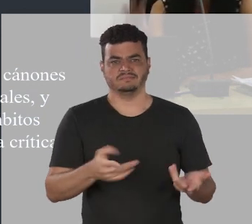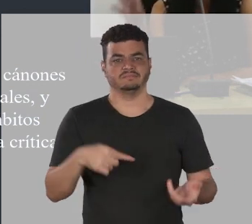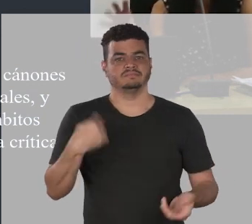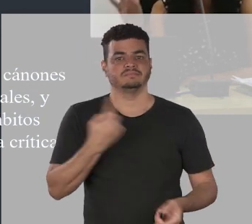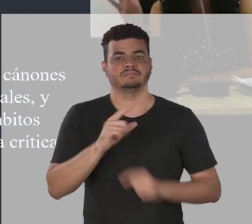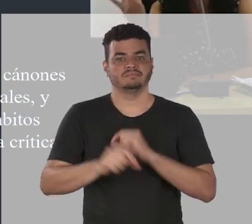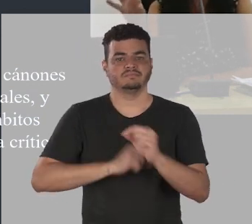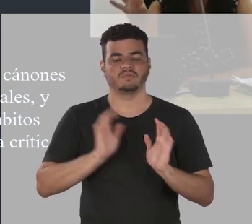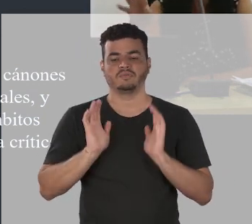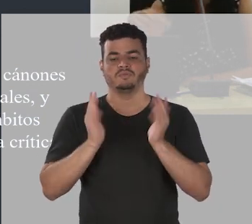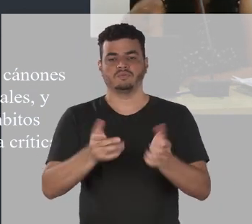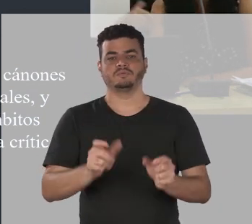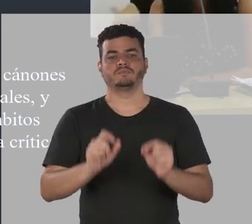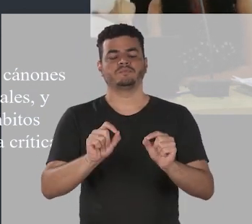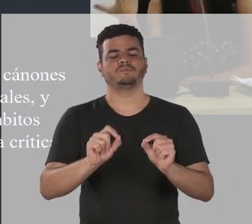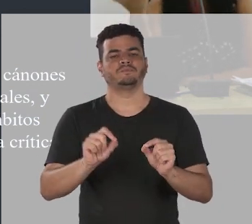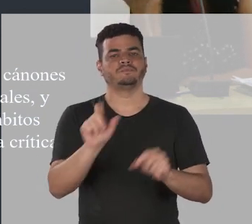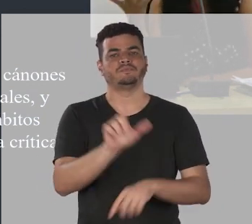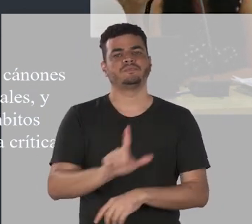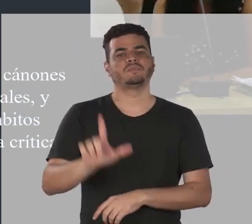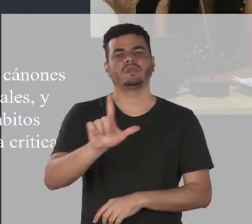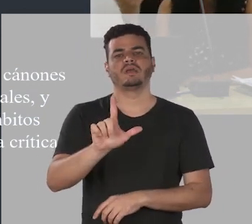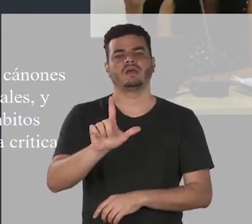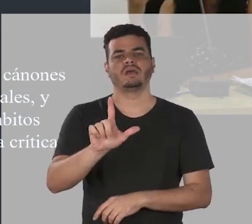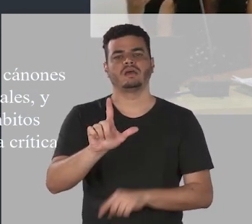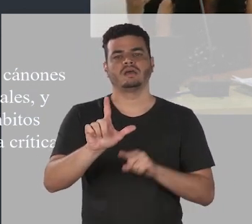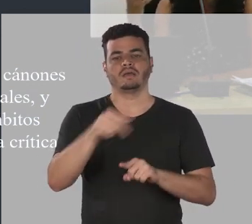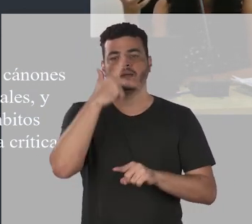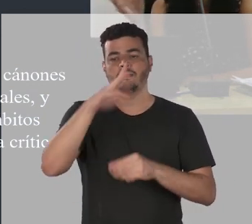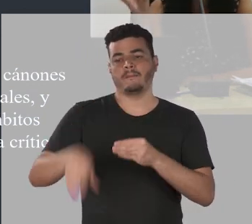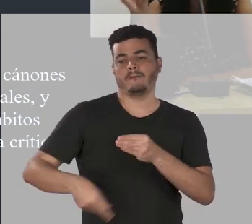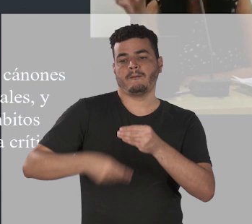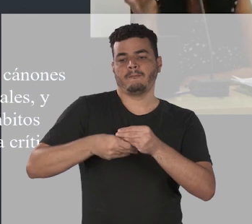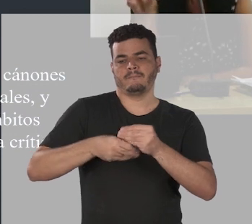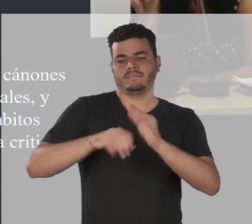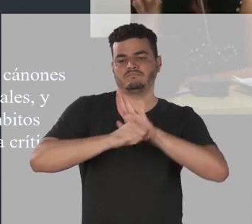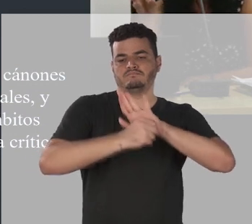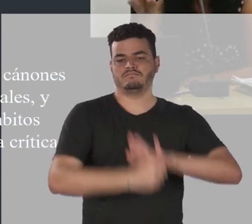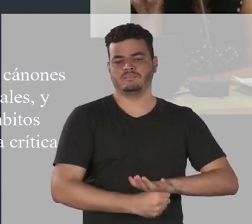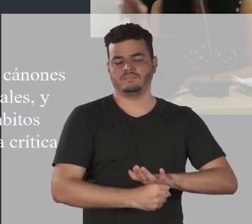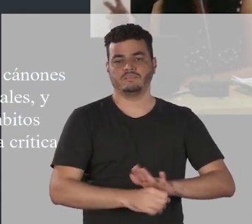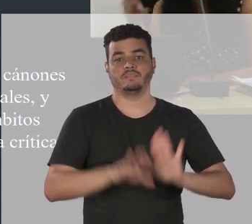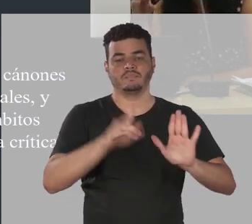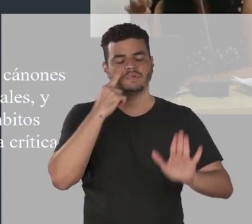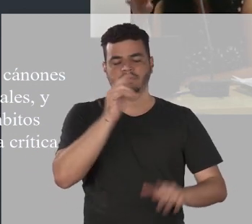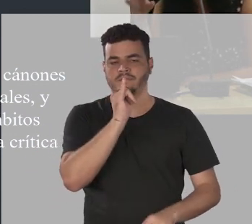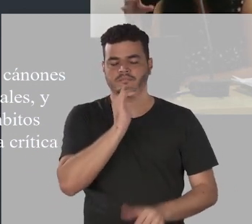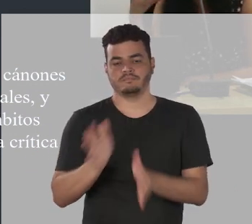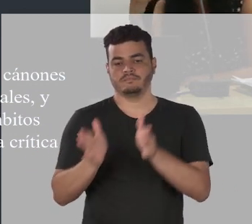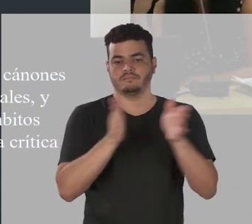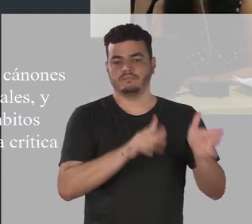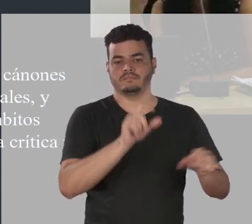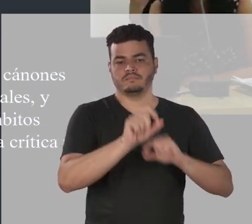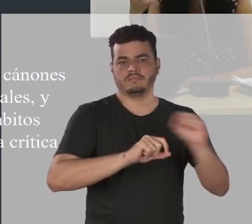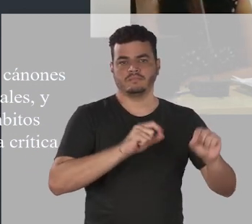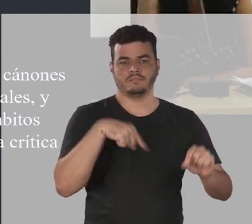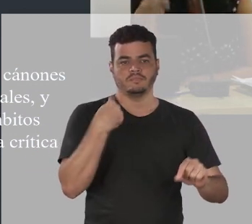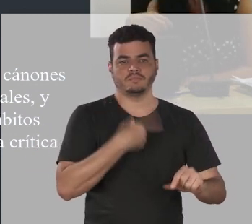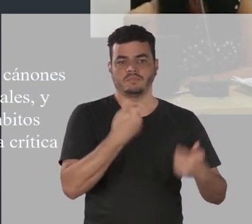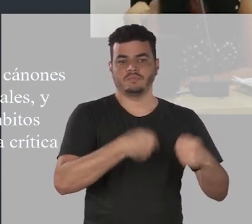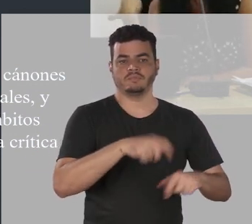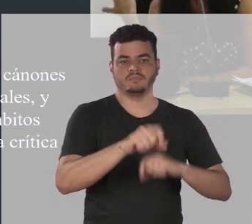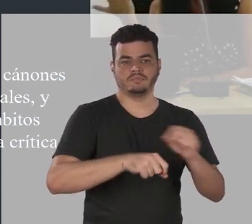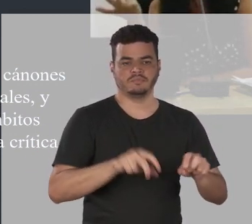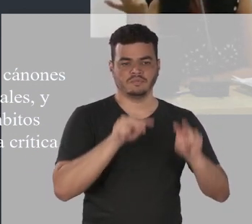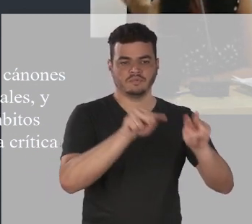de menosprezo, e podemos colocar em foco 3 elementos que contribuem para essa subestima.